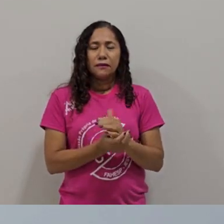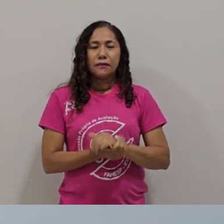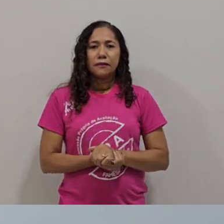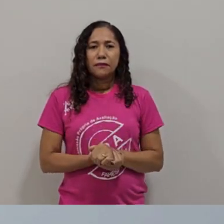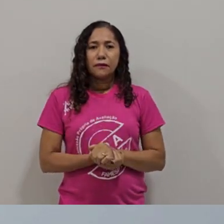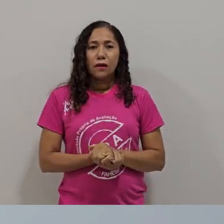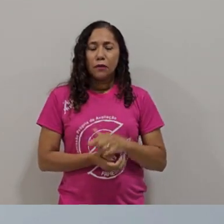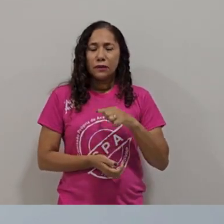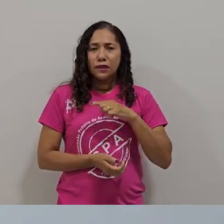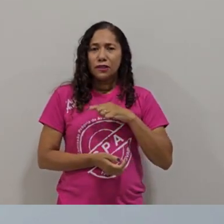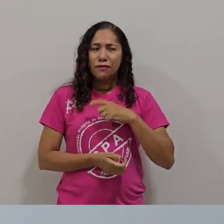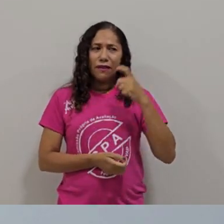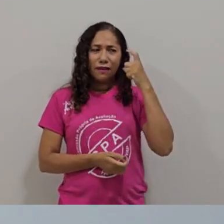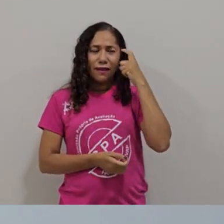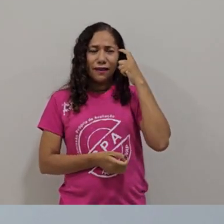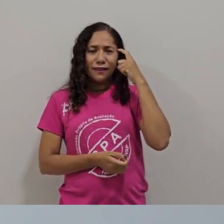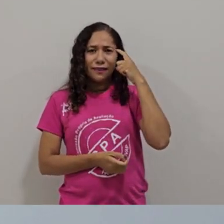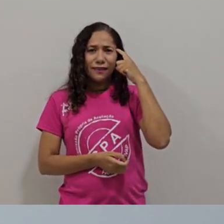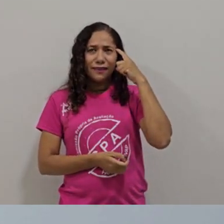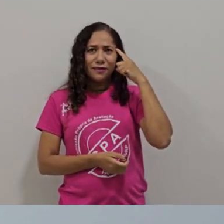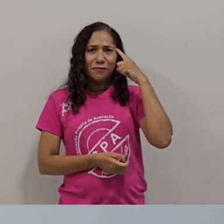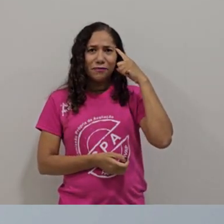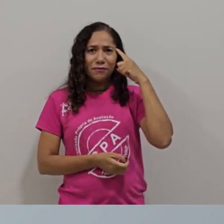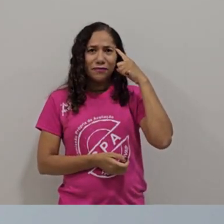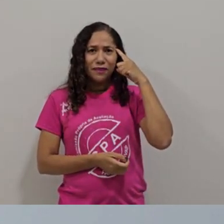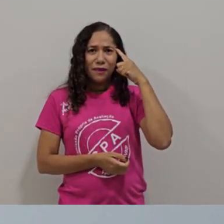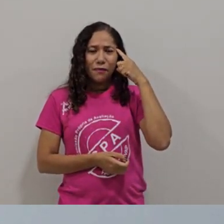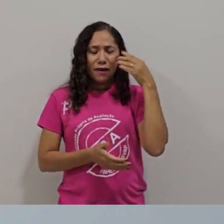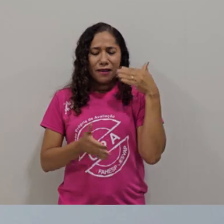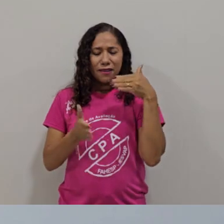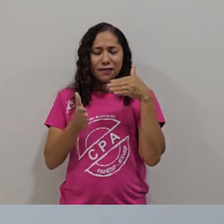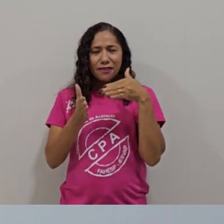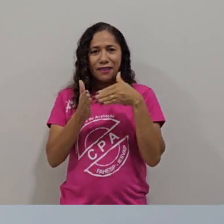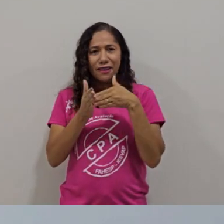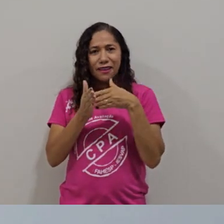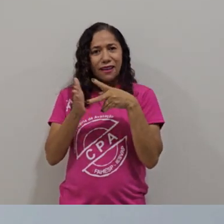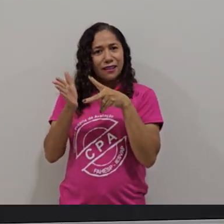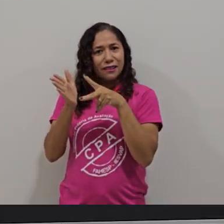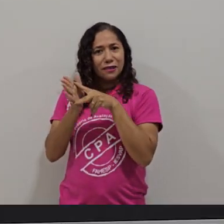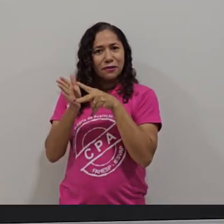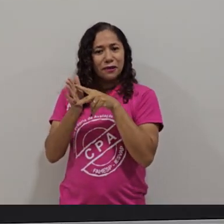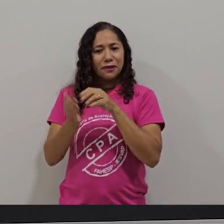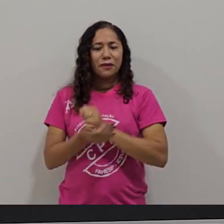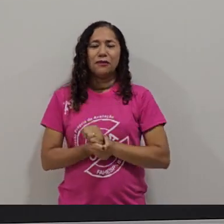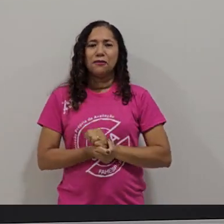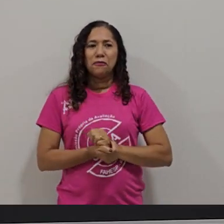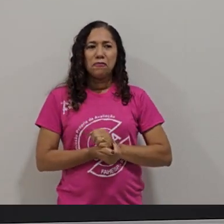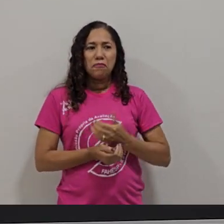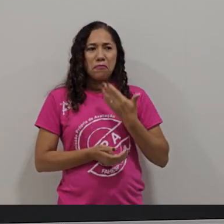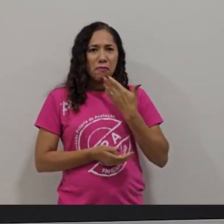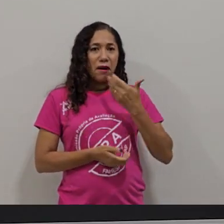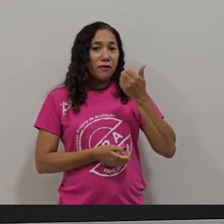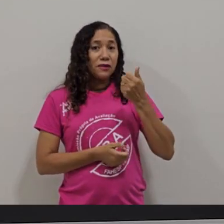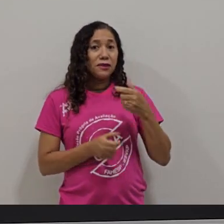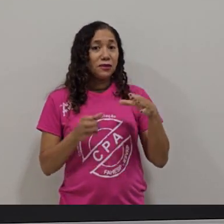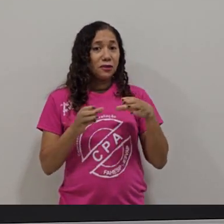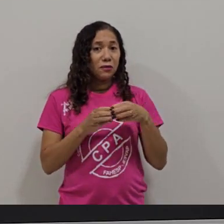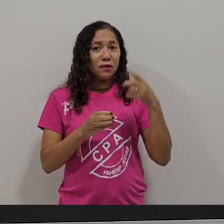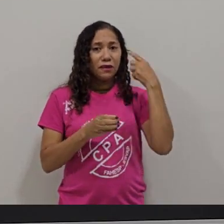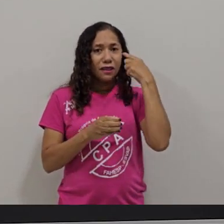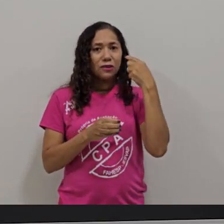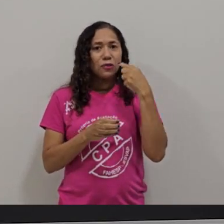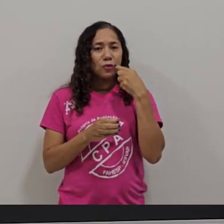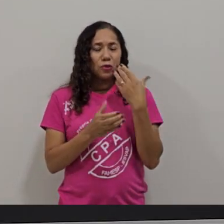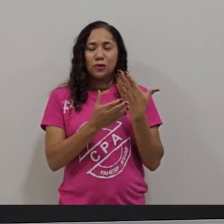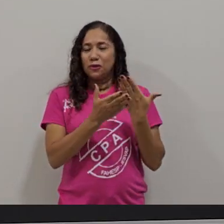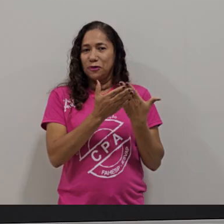vocês tiveram a ideia para chegar nesse ponto? Pronto, show. Comunidade surda, quando a